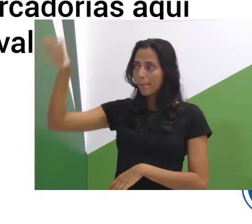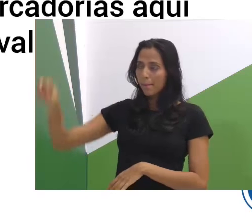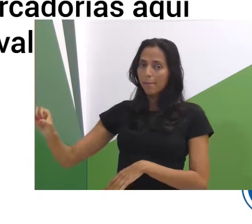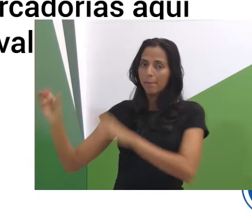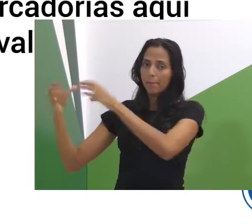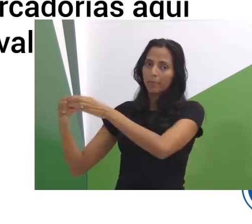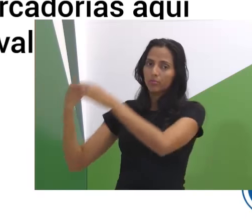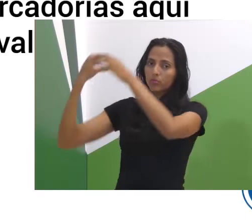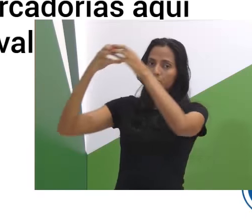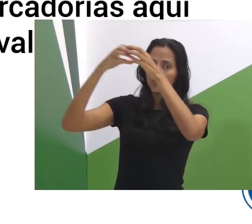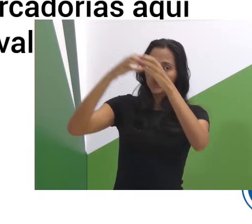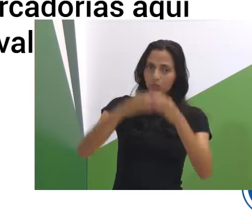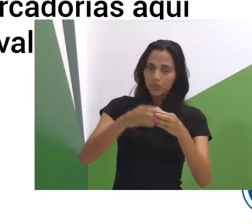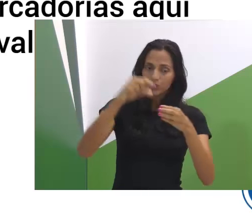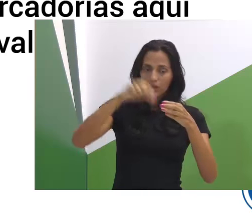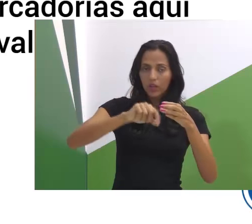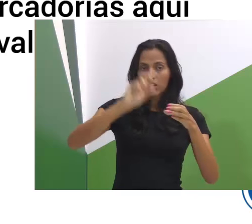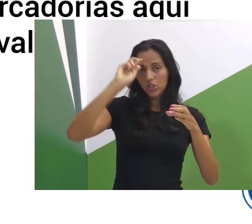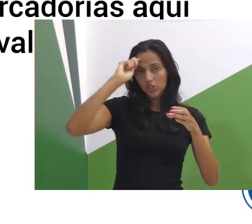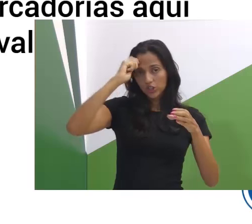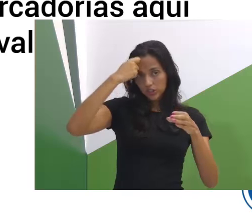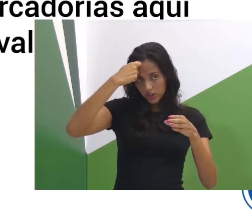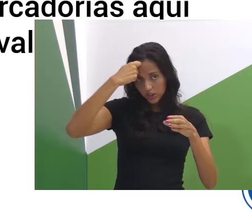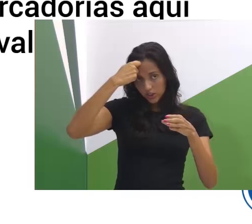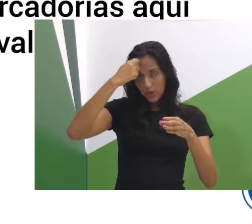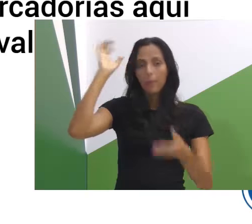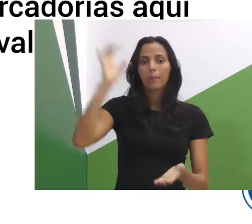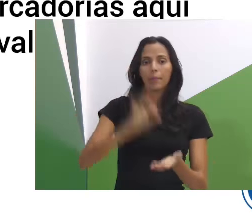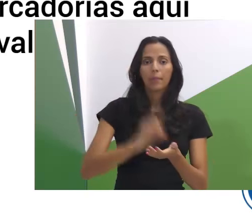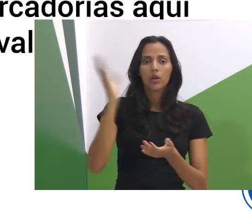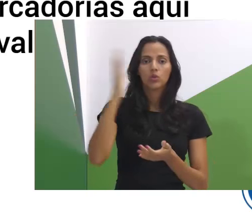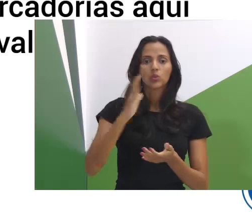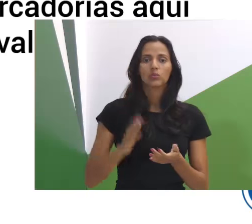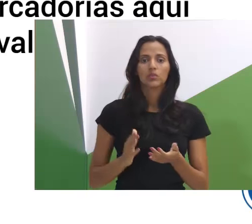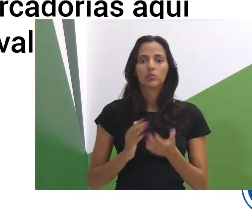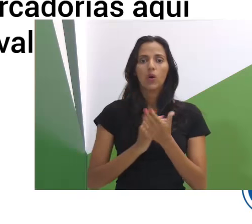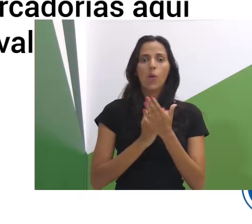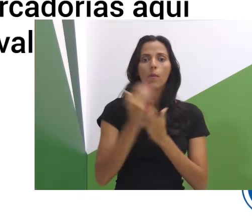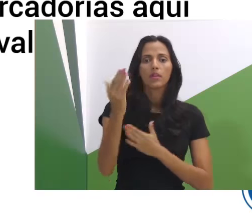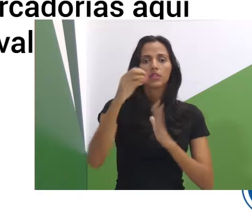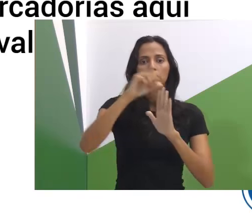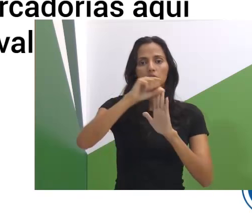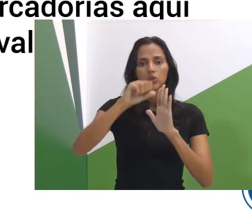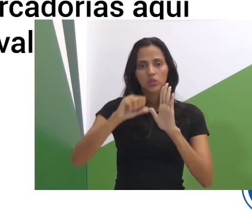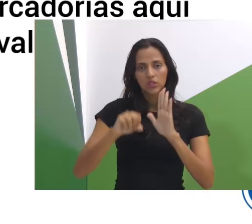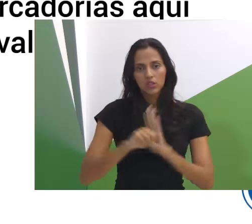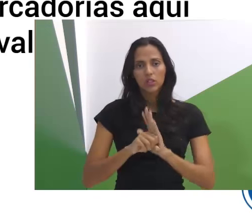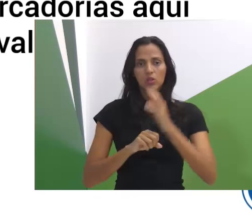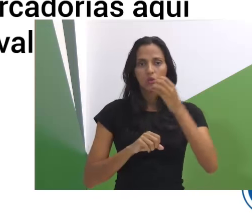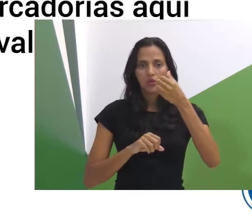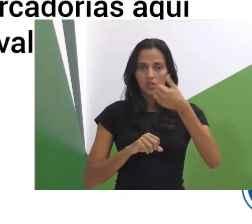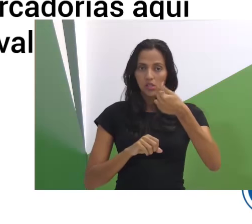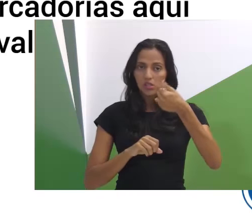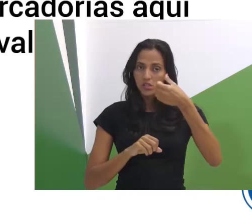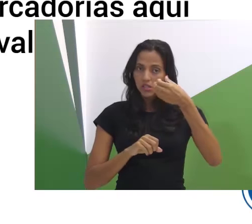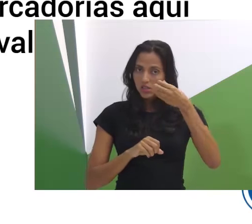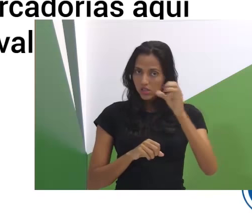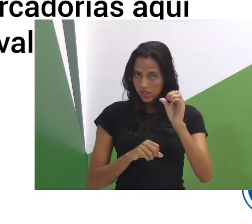firmar a colonização no Brasil, para fomentar uma indústria açucareira,